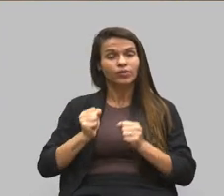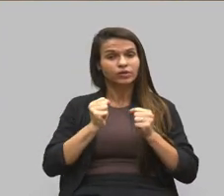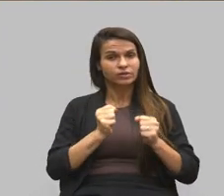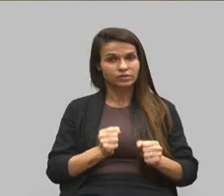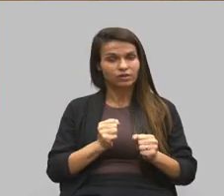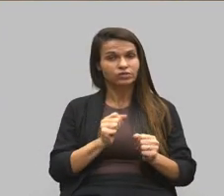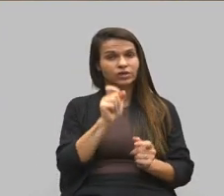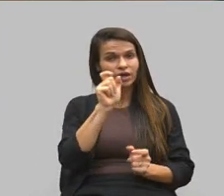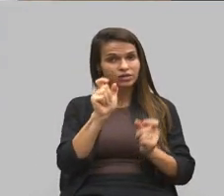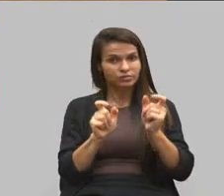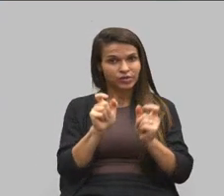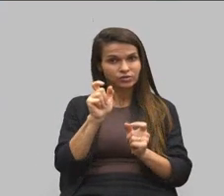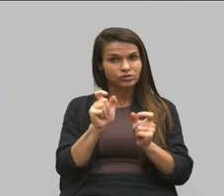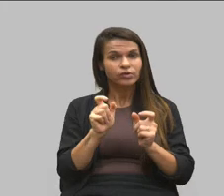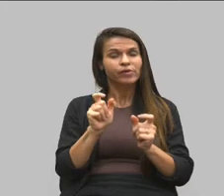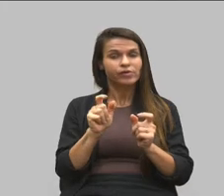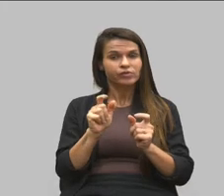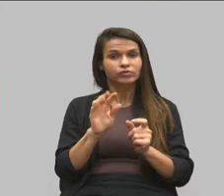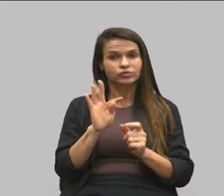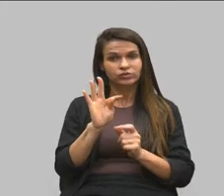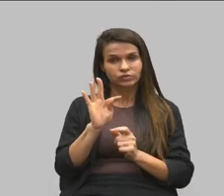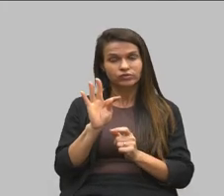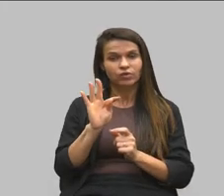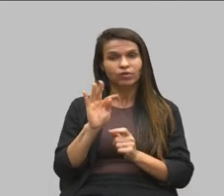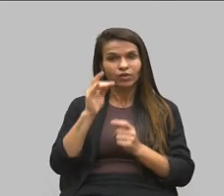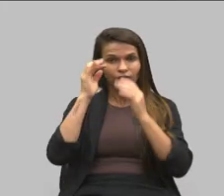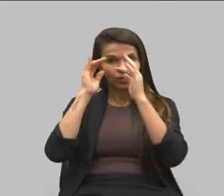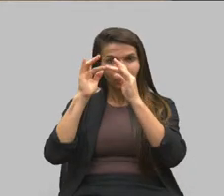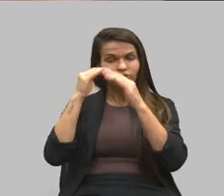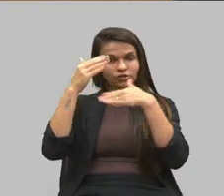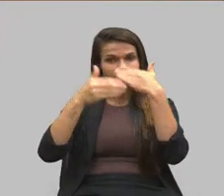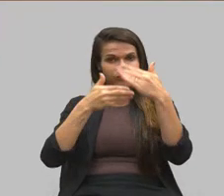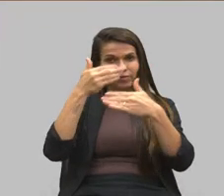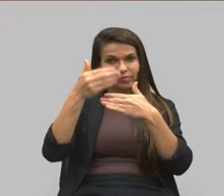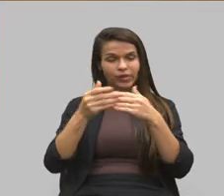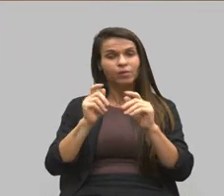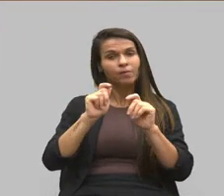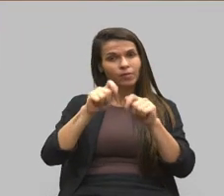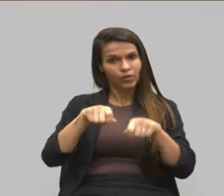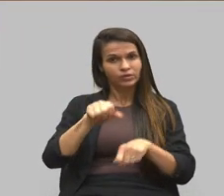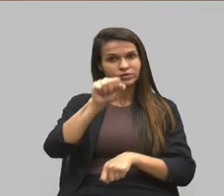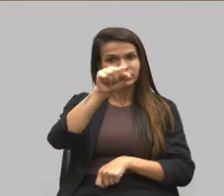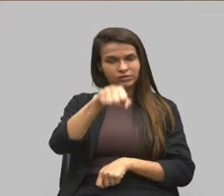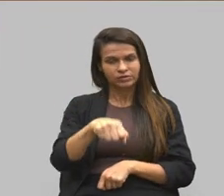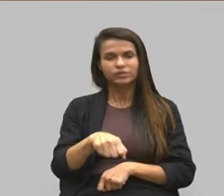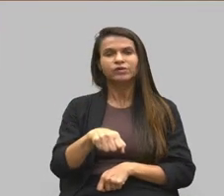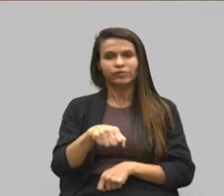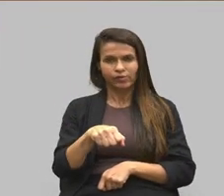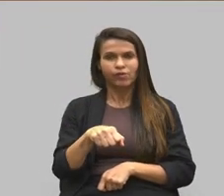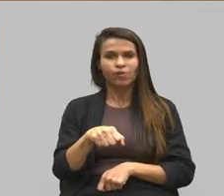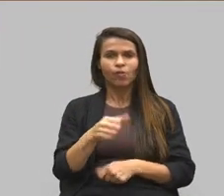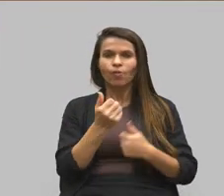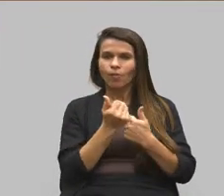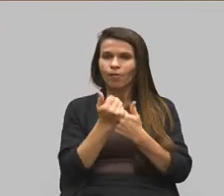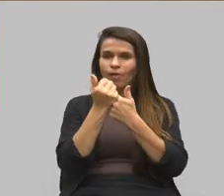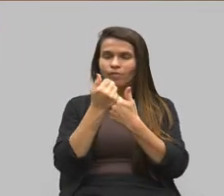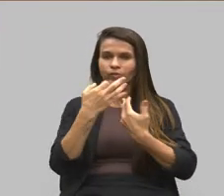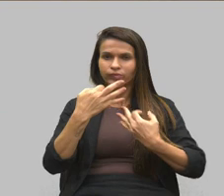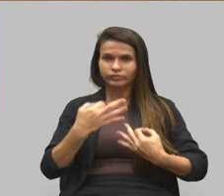das Pessoas com Transtorno do neurodesenvolvimento porque eles podem muito com uma intervenção adequada